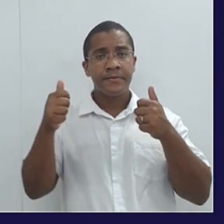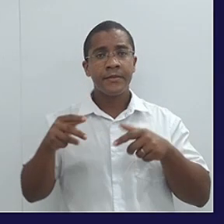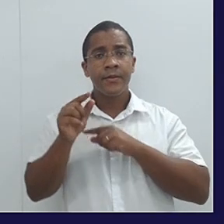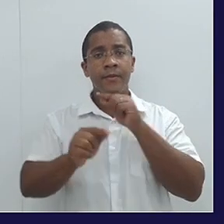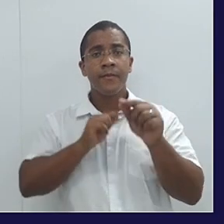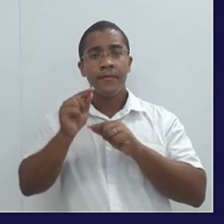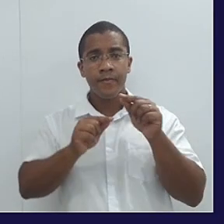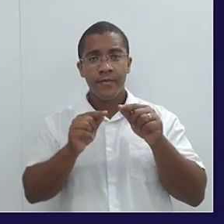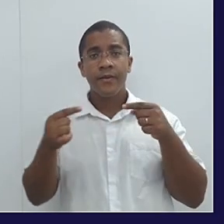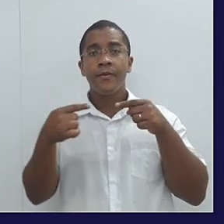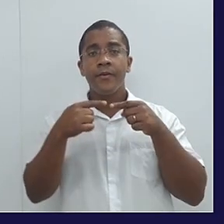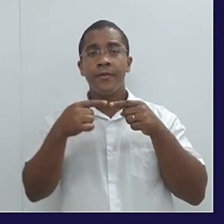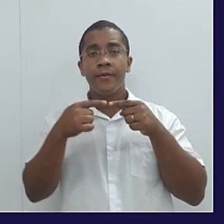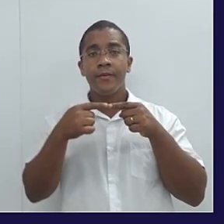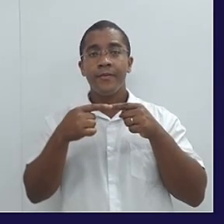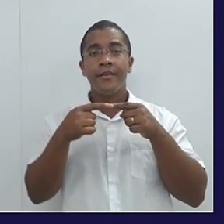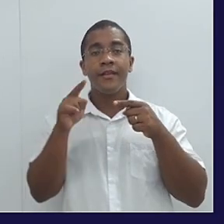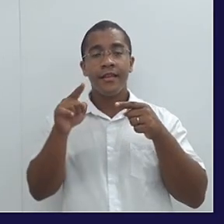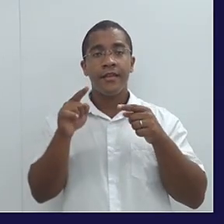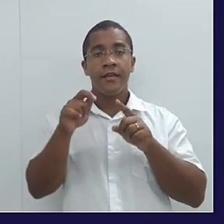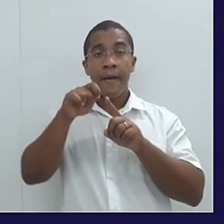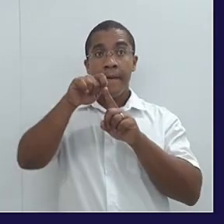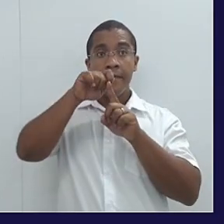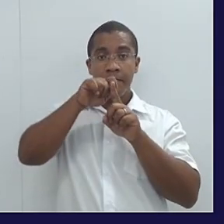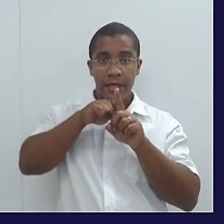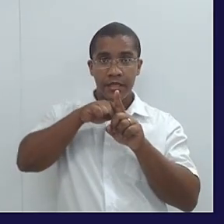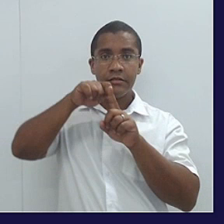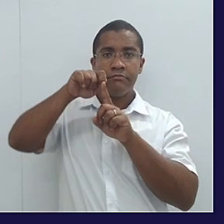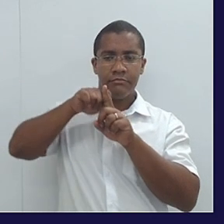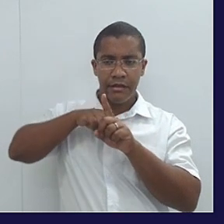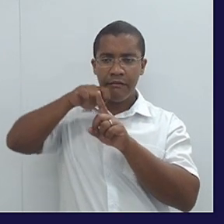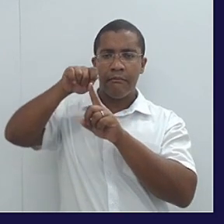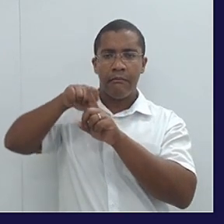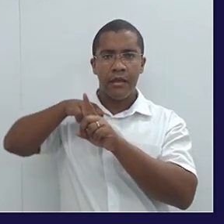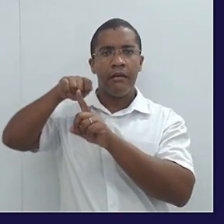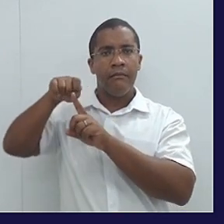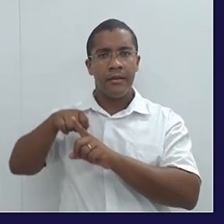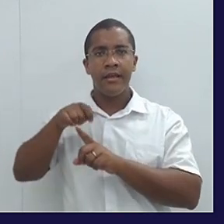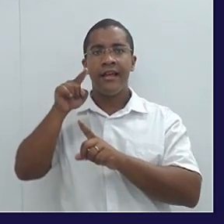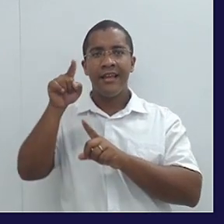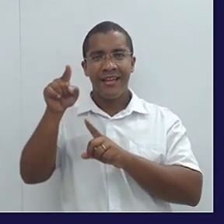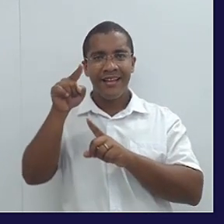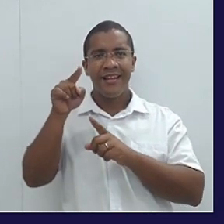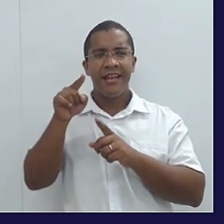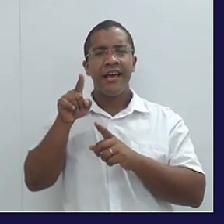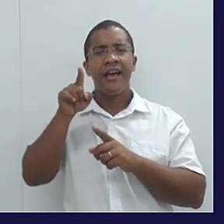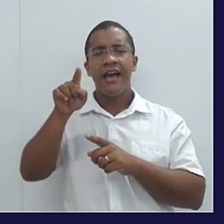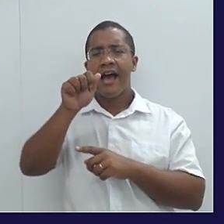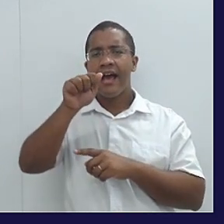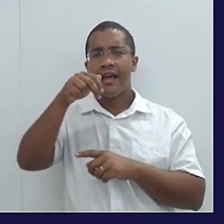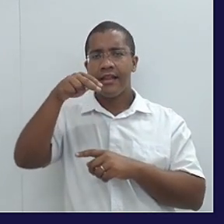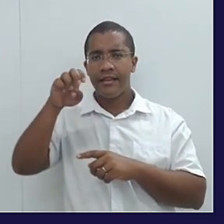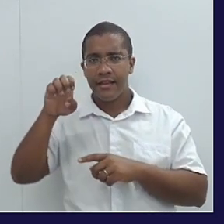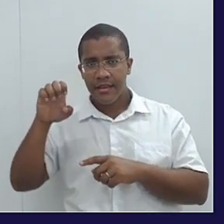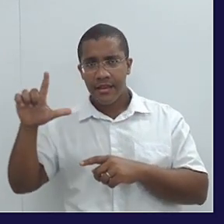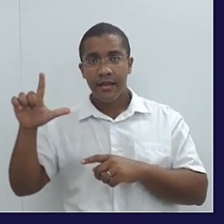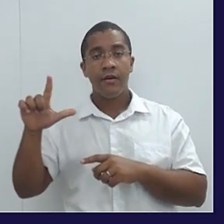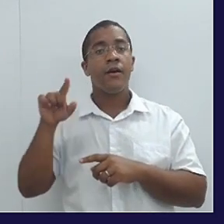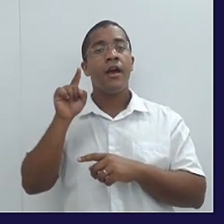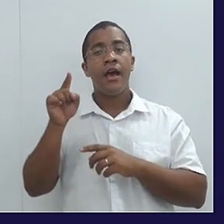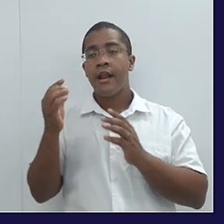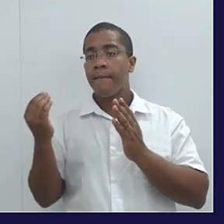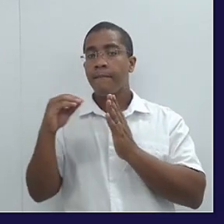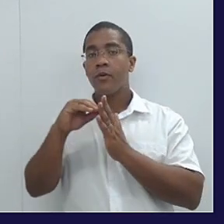tarifárias, a gente vai lembrar o quê? Que mensalmente a Agência Nacional de Energia Elétrica, que se chama